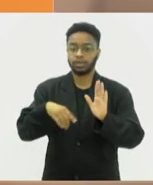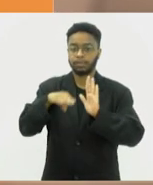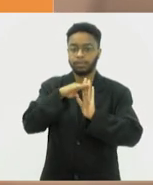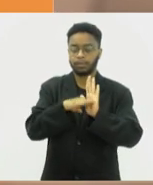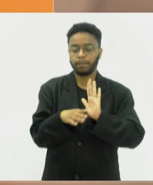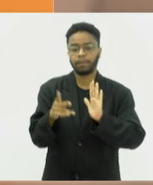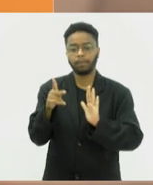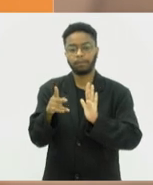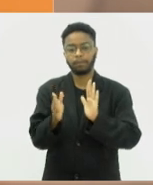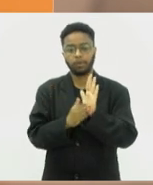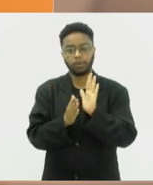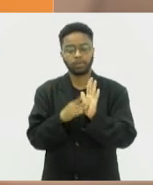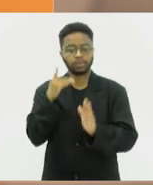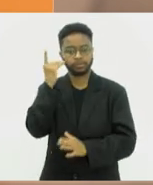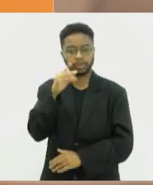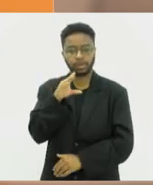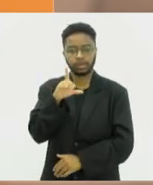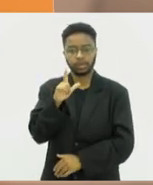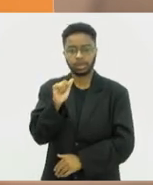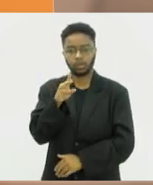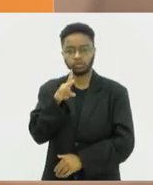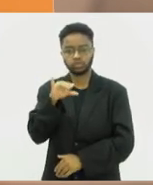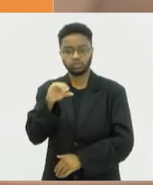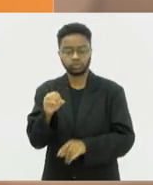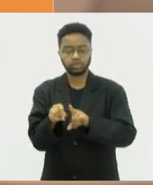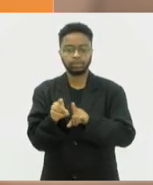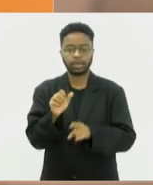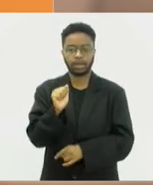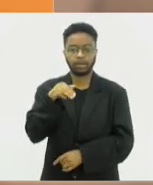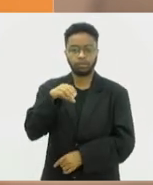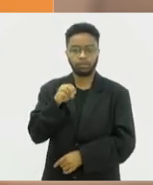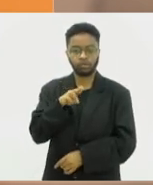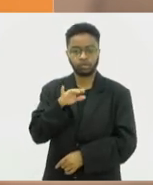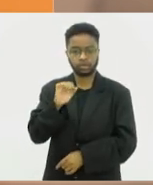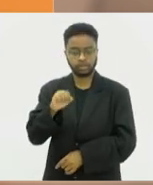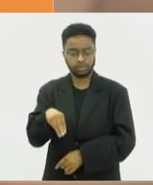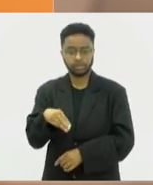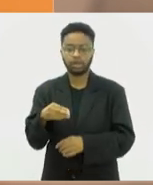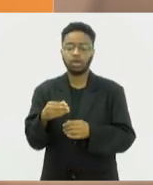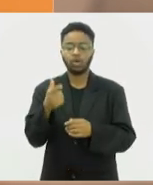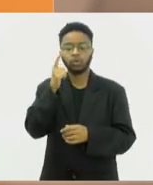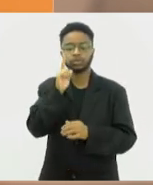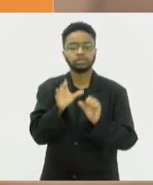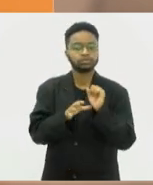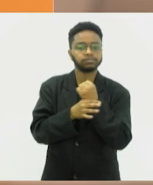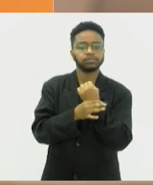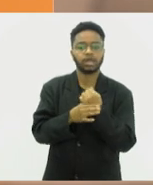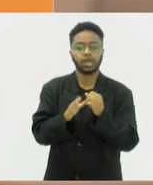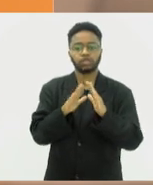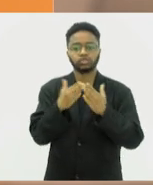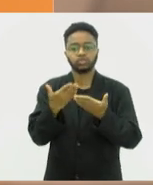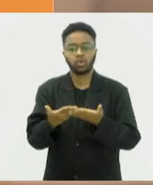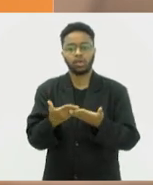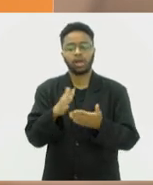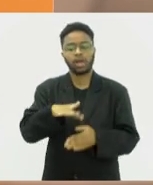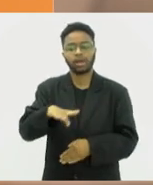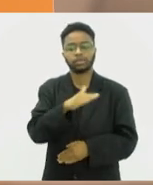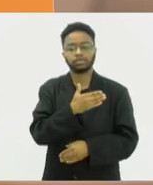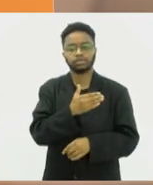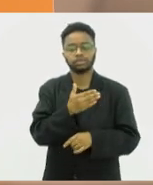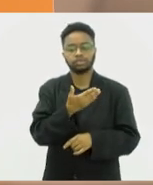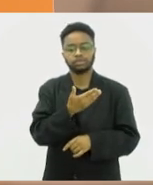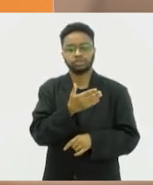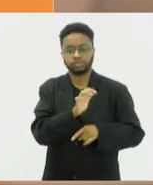proposta dos deputados Cláudio Caiado e Rodrigo Amorim, que garante que as escolas da rede estadual passem a dar preferência